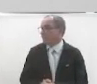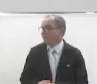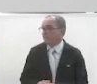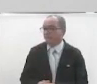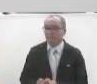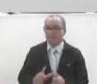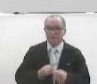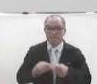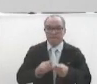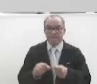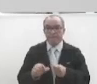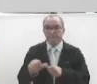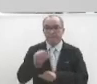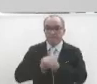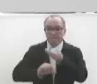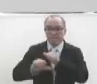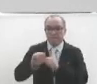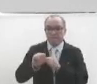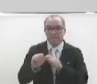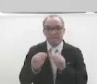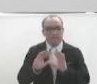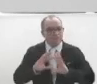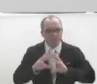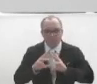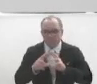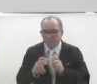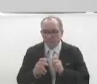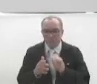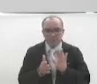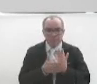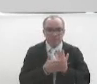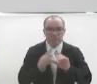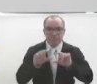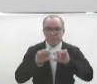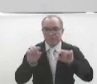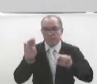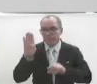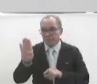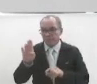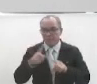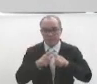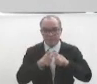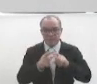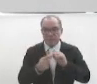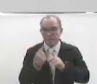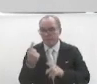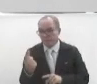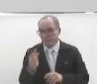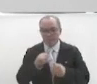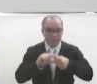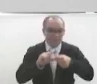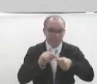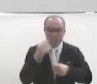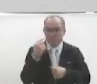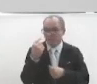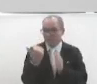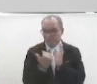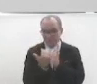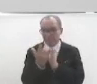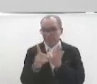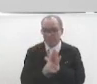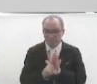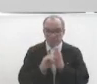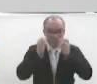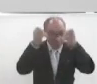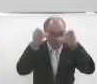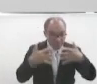artigo o modifica parcialmente alínea B do inciso 1º do artigo 13º do projeto de lei